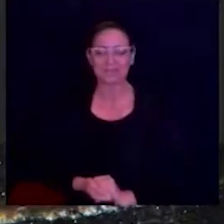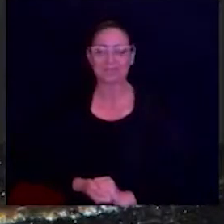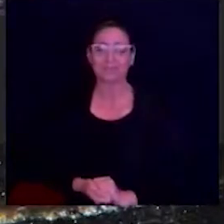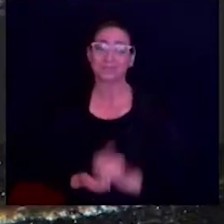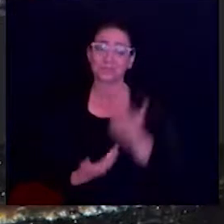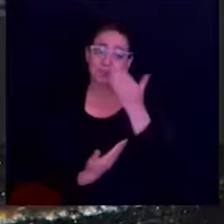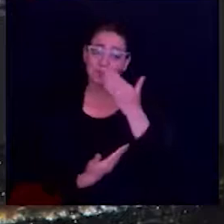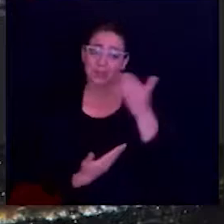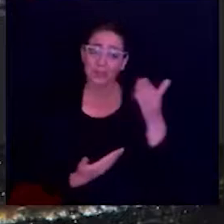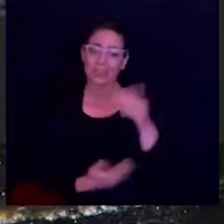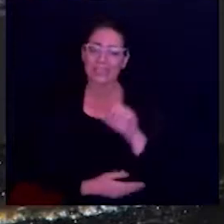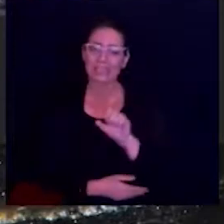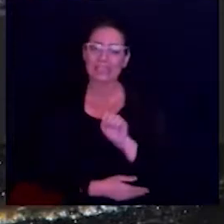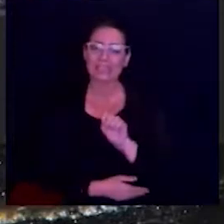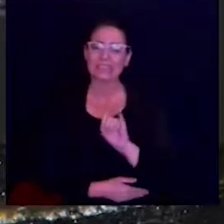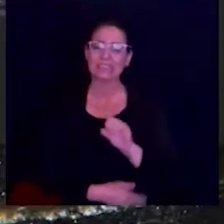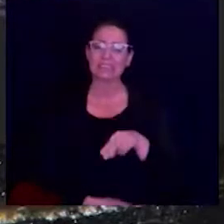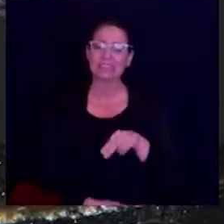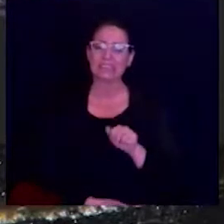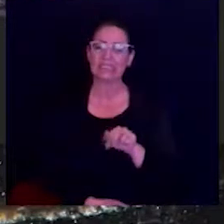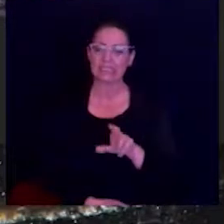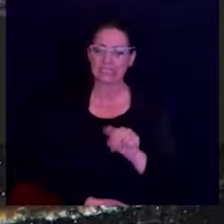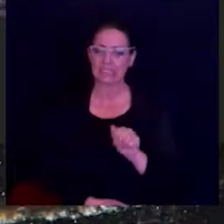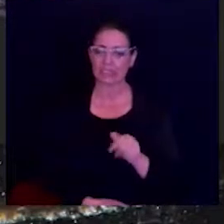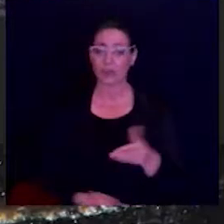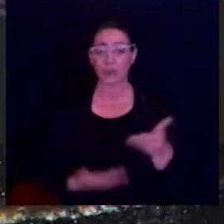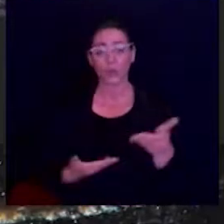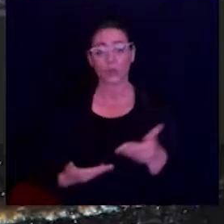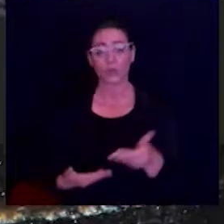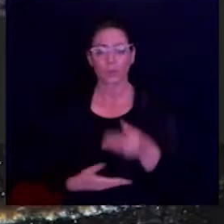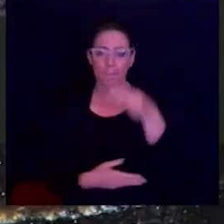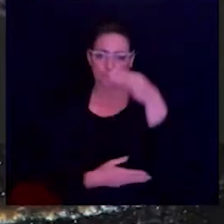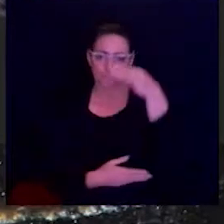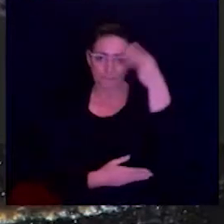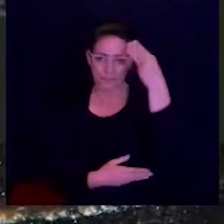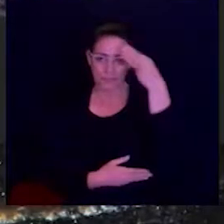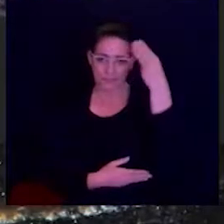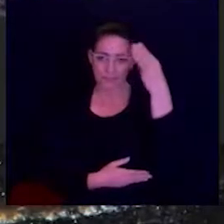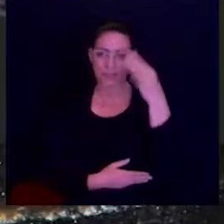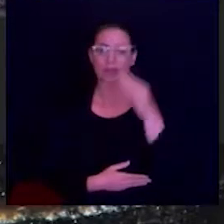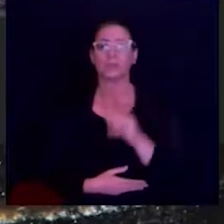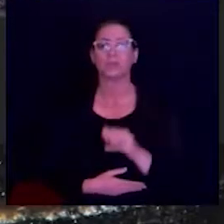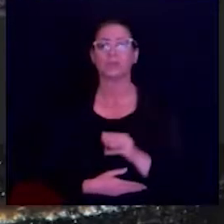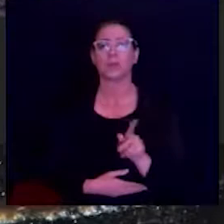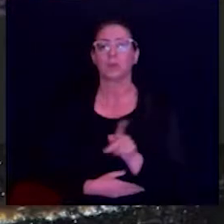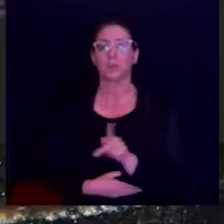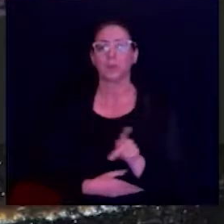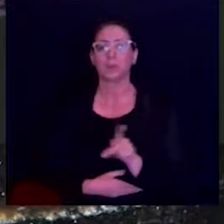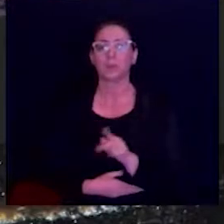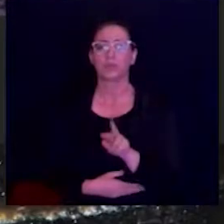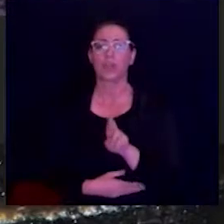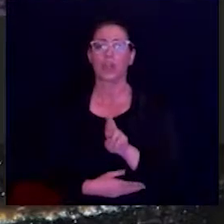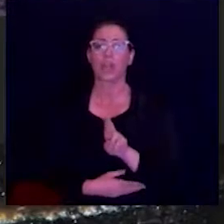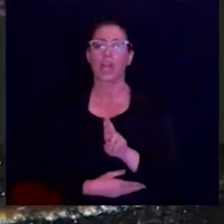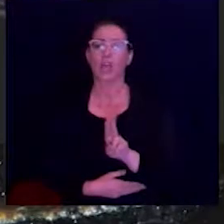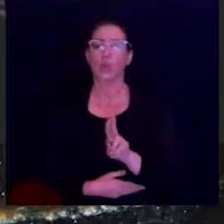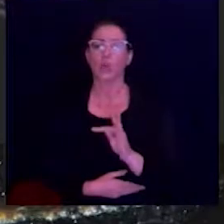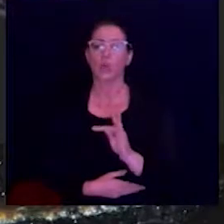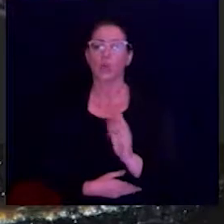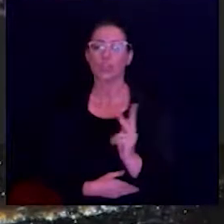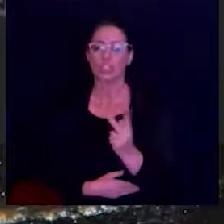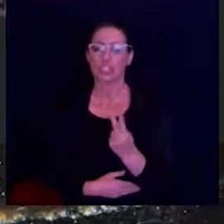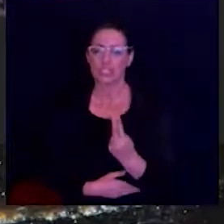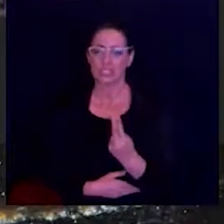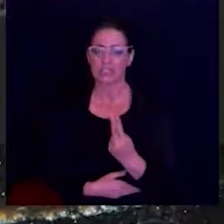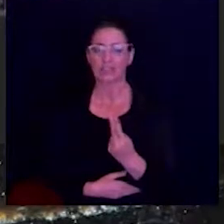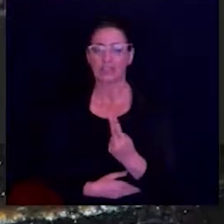Obrigado, Sinara. Convidamos a paraninfa do curso de Engenharia Ambiental, professora Ruth Henrique da Silva